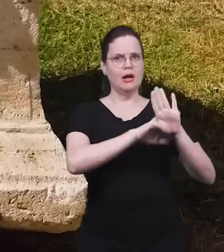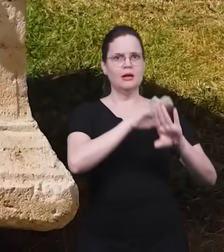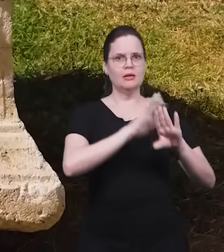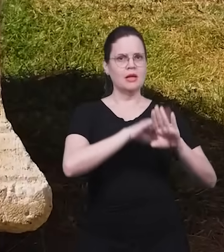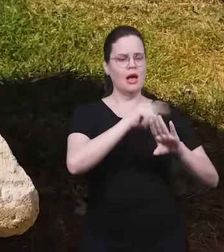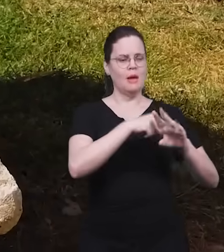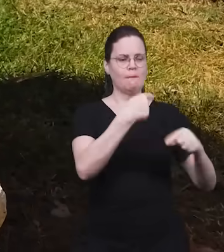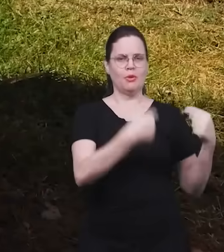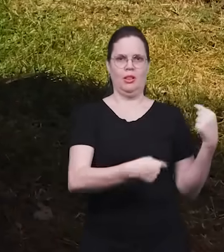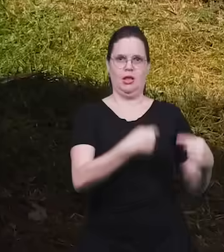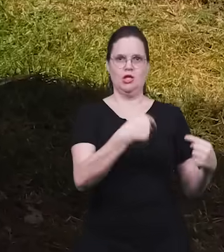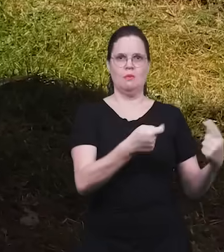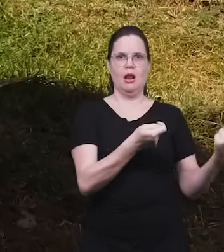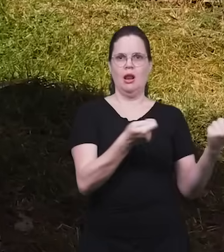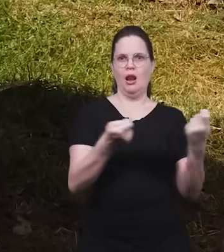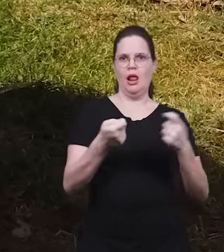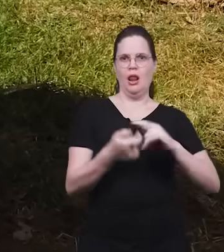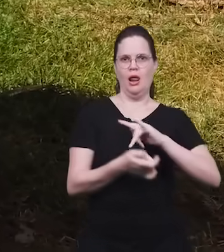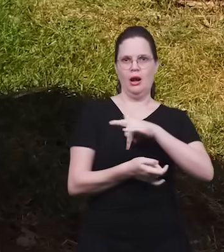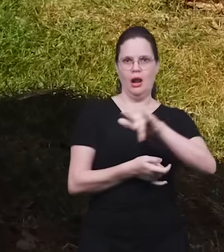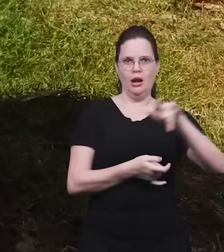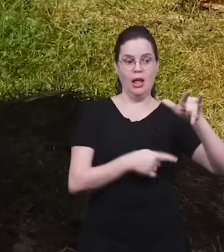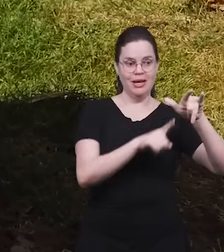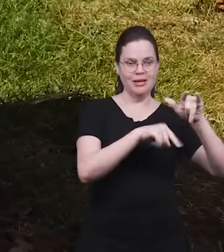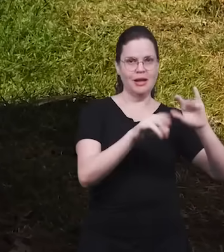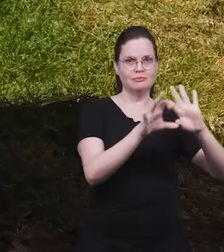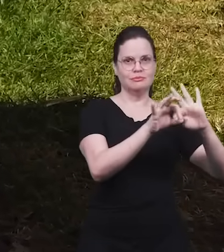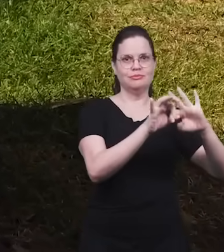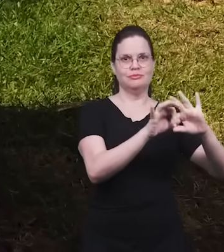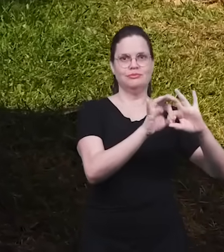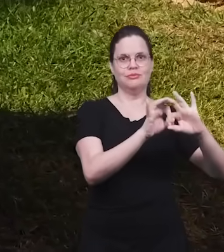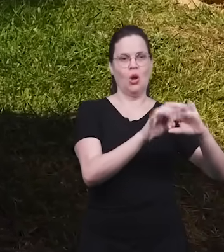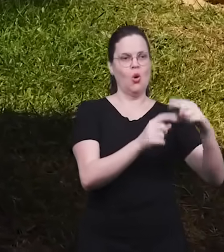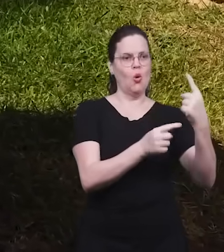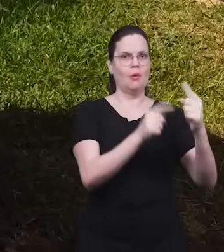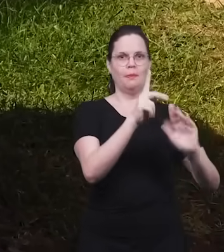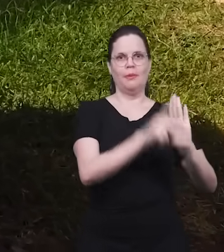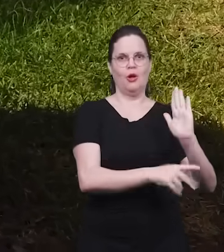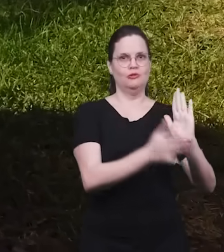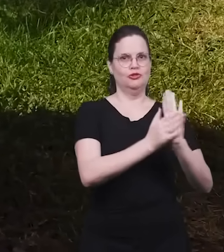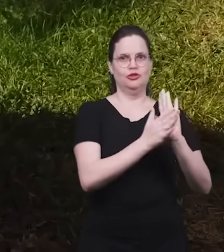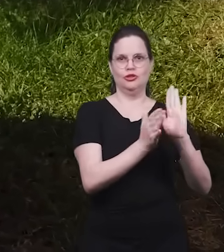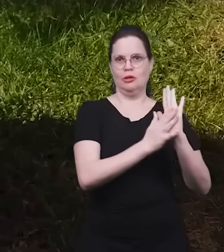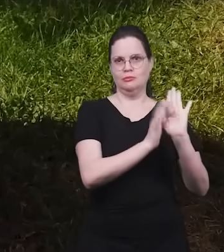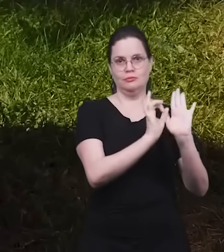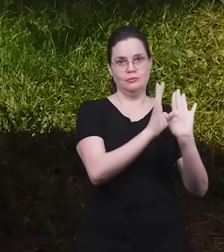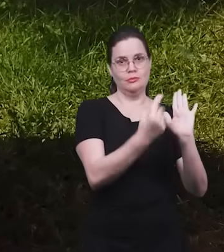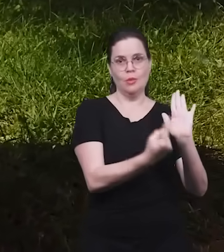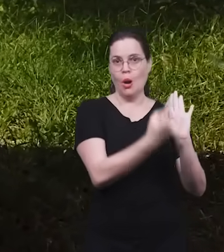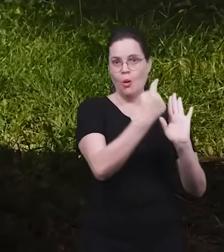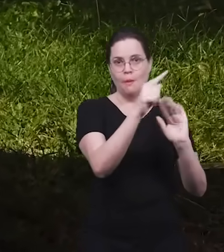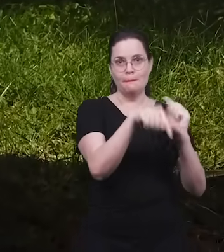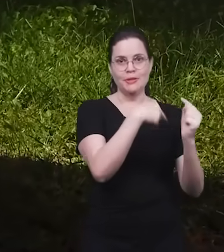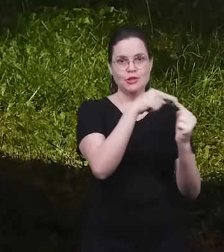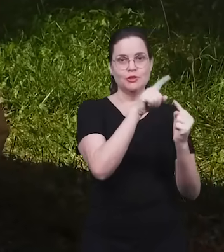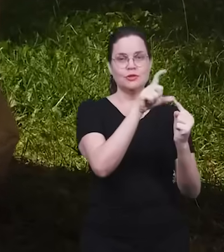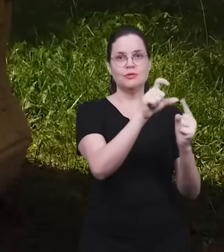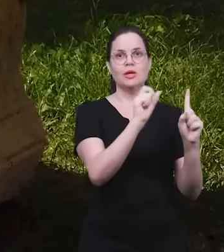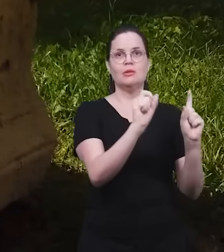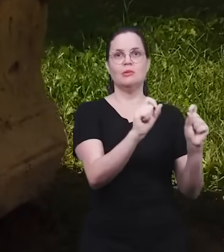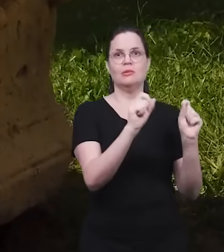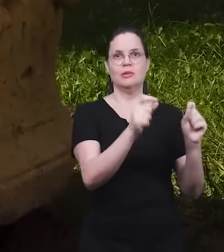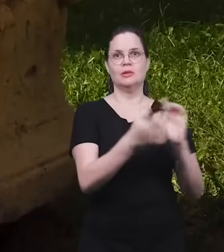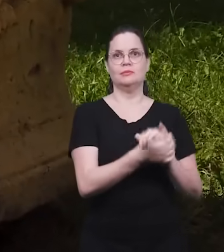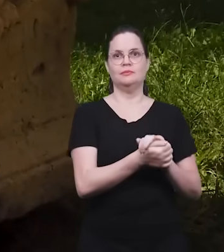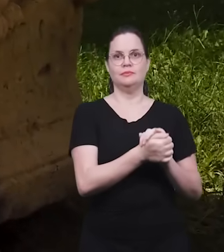E toda essa política vai um dia estar unida num só projeto, num só propósito, que é